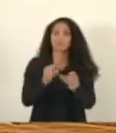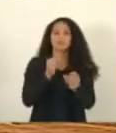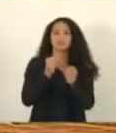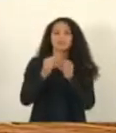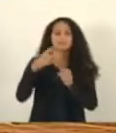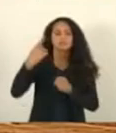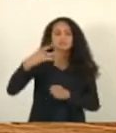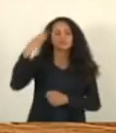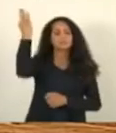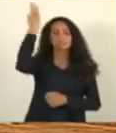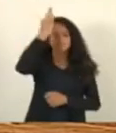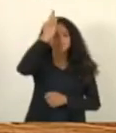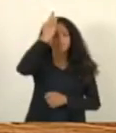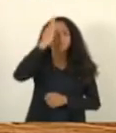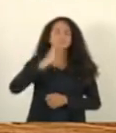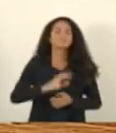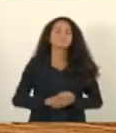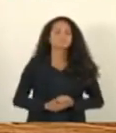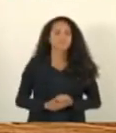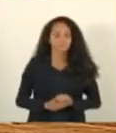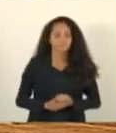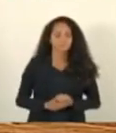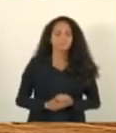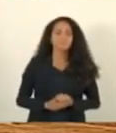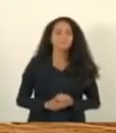nosso estado,